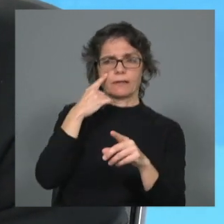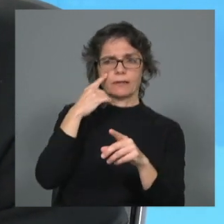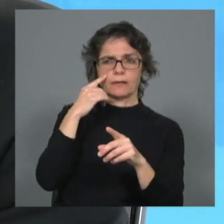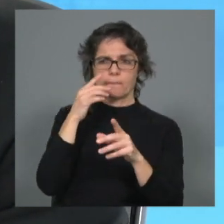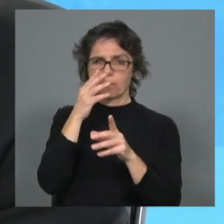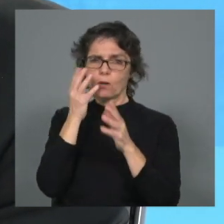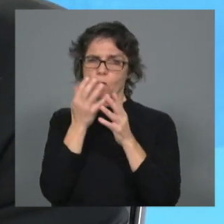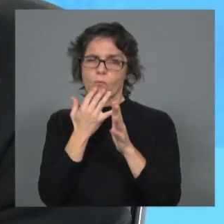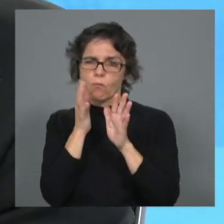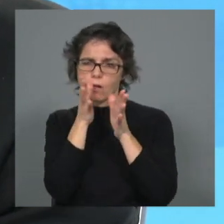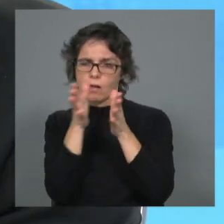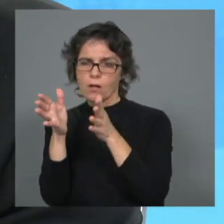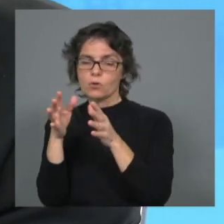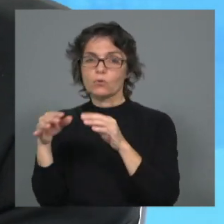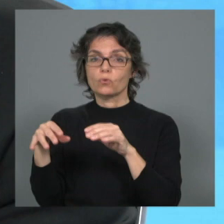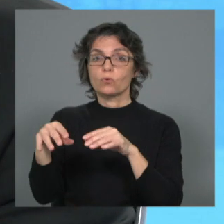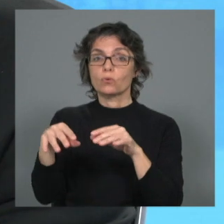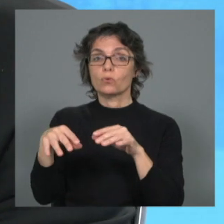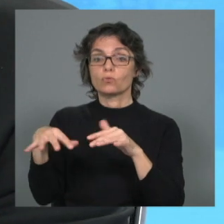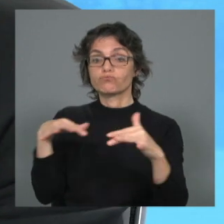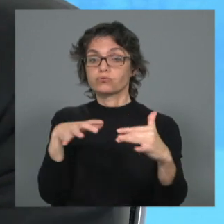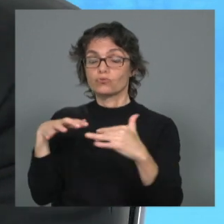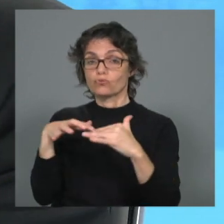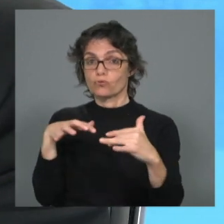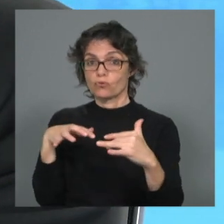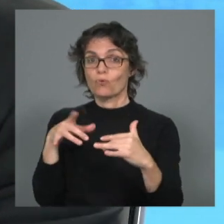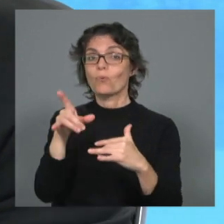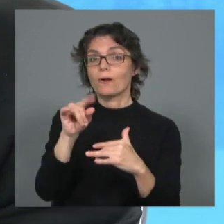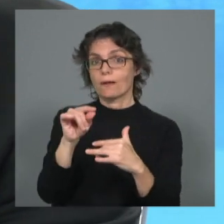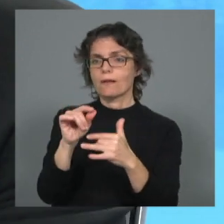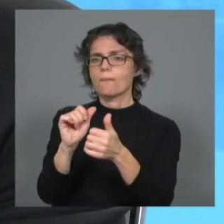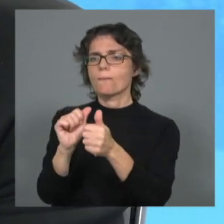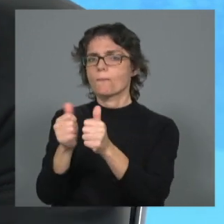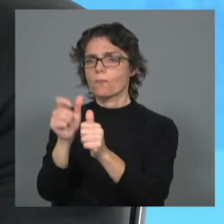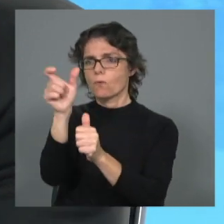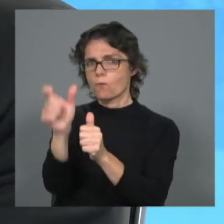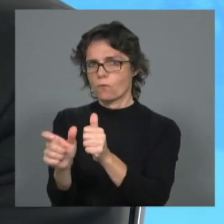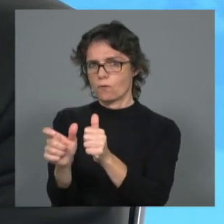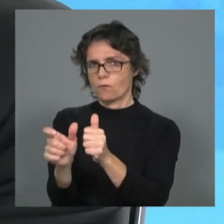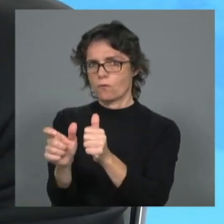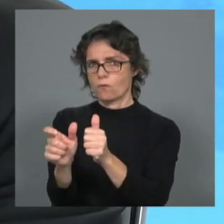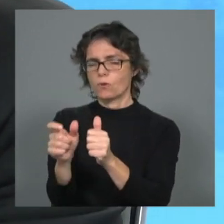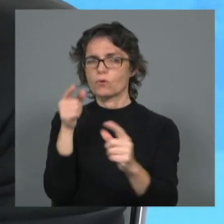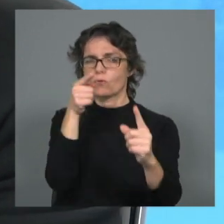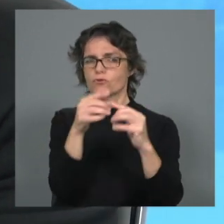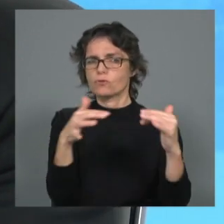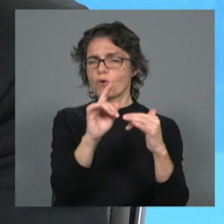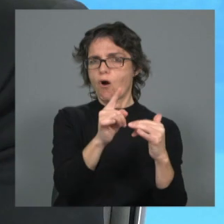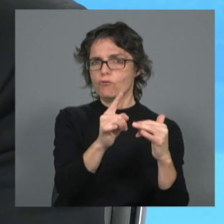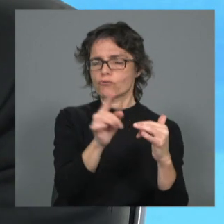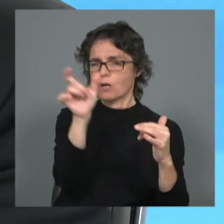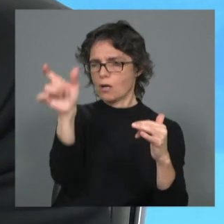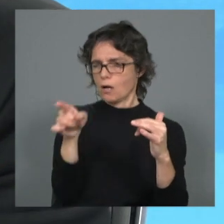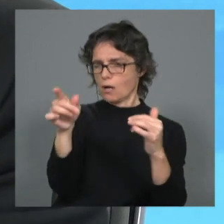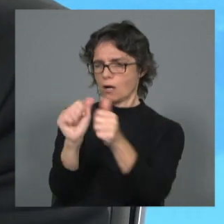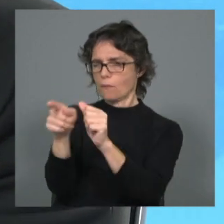o atleta e dizer o que é que eu pretendo deste jogo, o que é que eu pretendo deste atleta, não é? O que é que eu desejo que